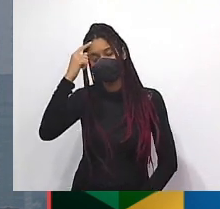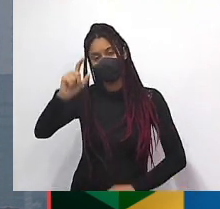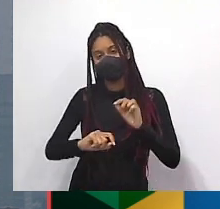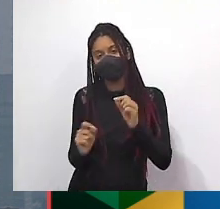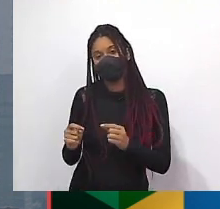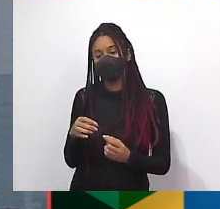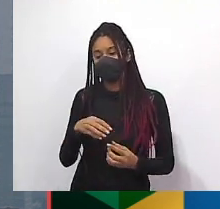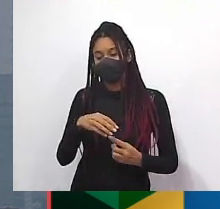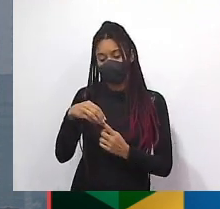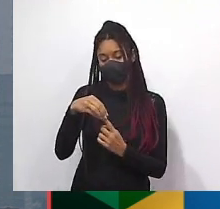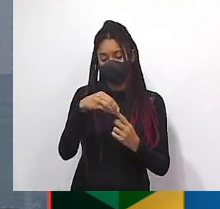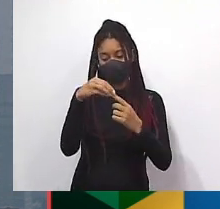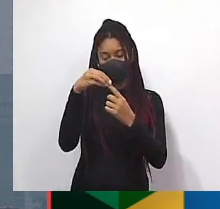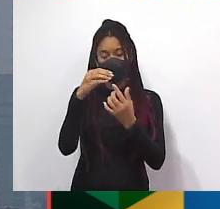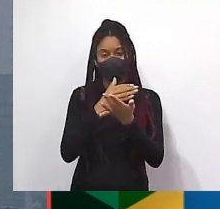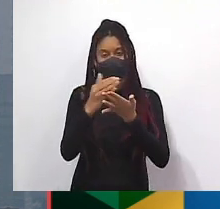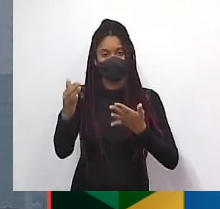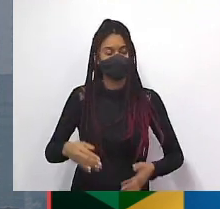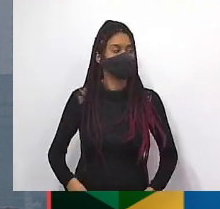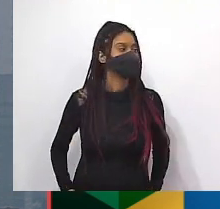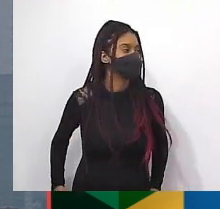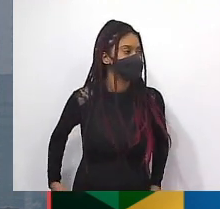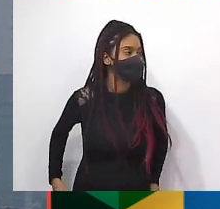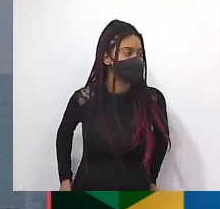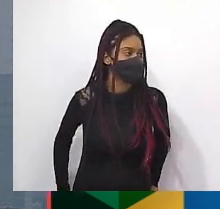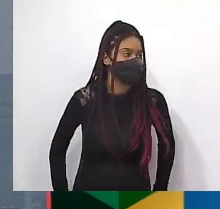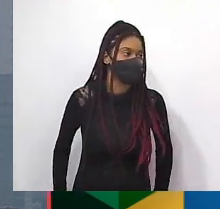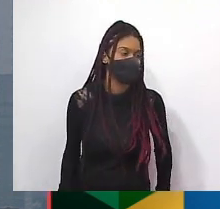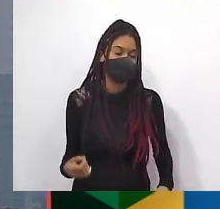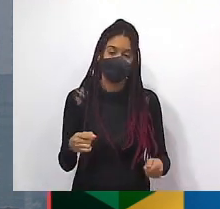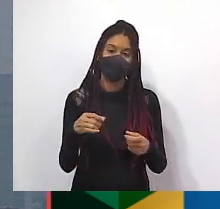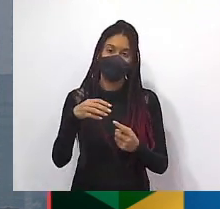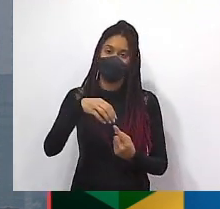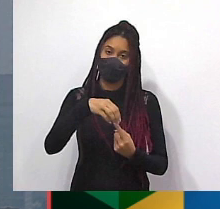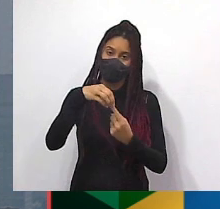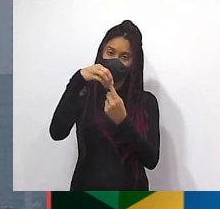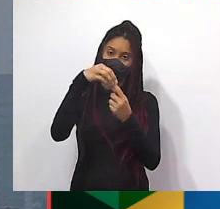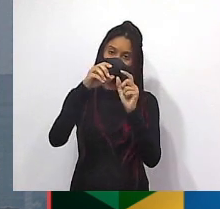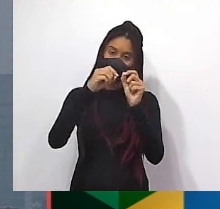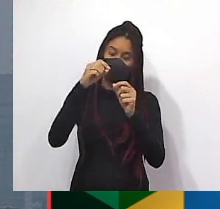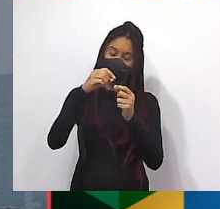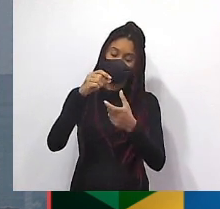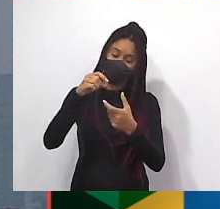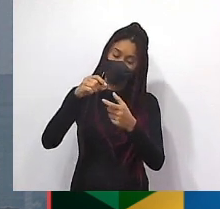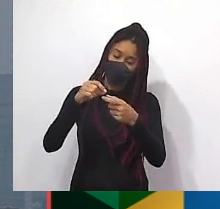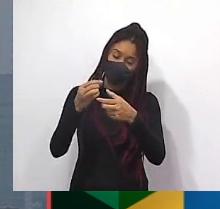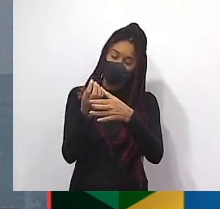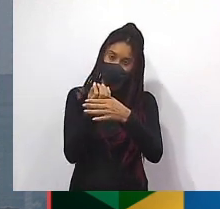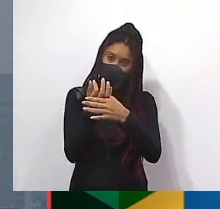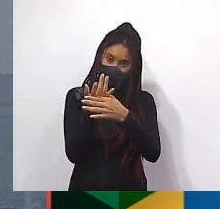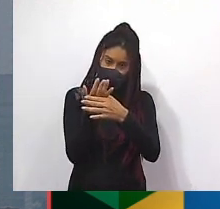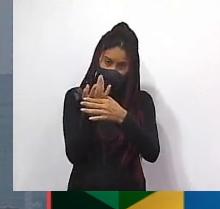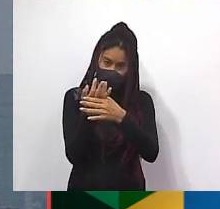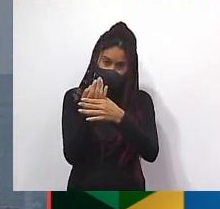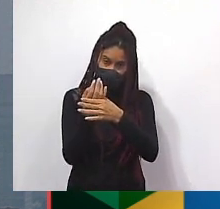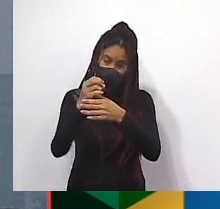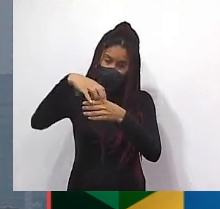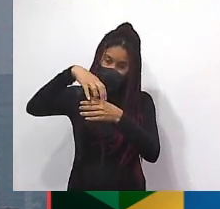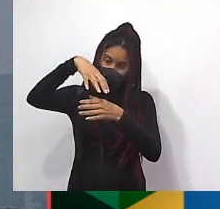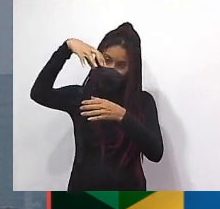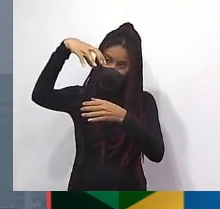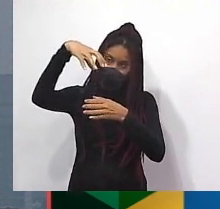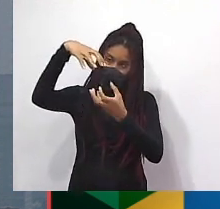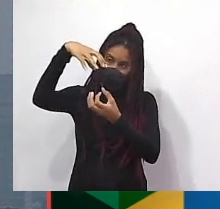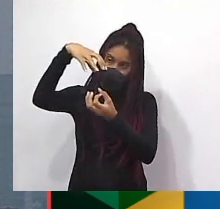um balão. O balão, para ele funcionar, você aquece o ar, né? Por isso tem aquele fogo lá embaixo do balão. Aquece o